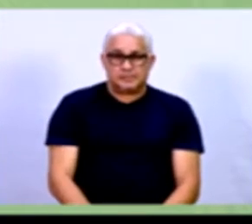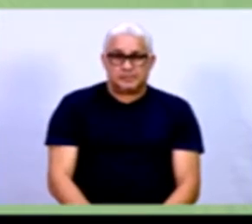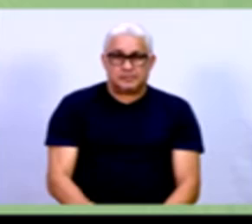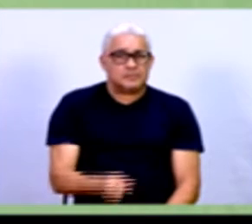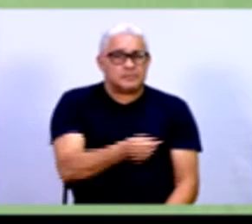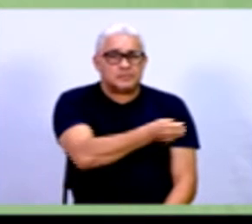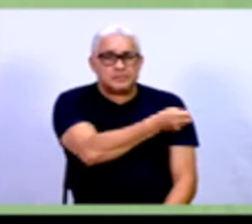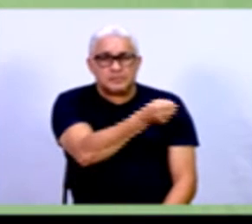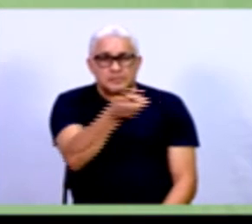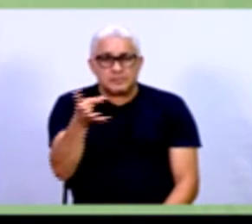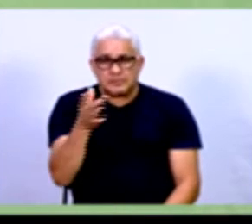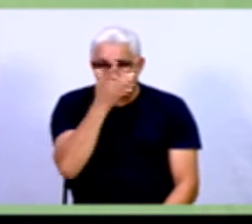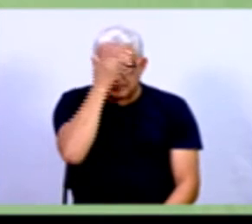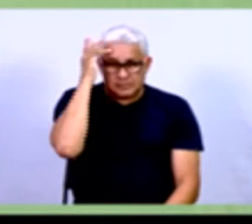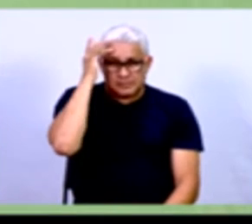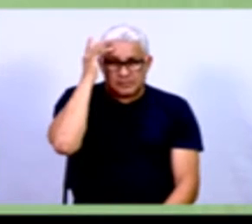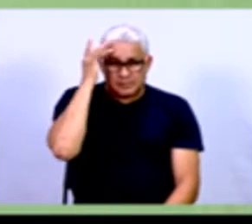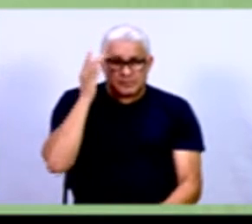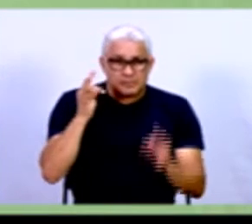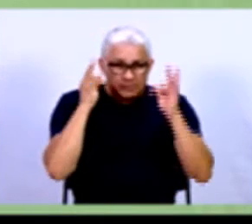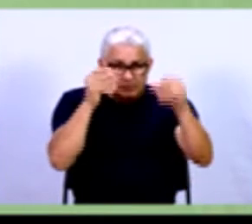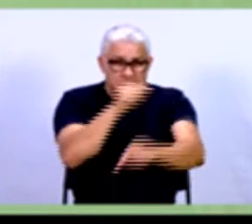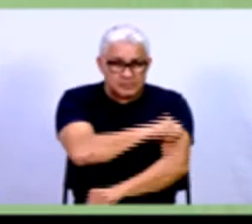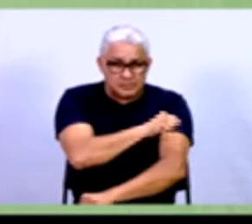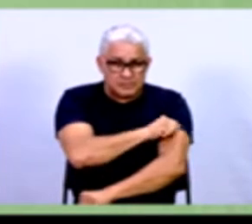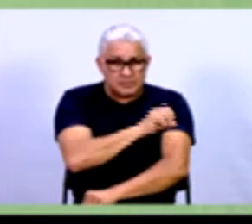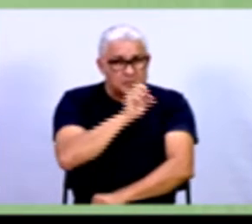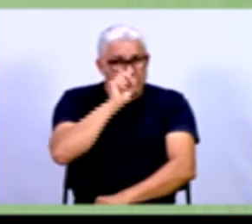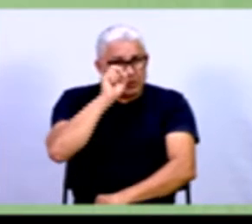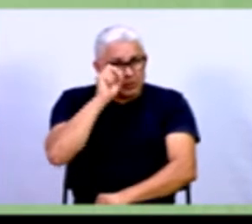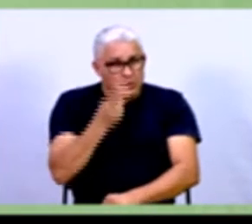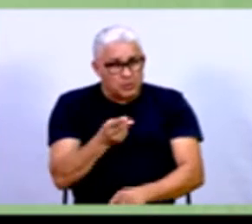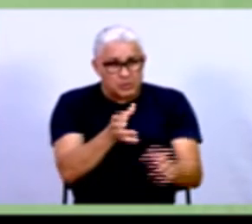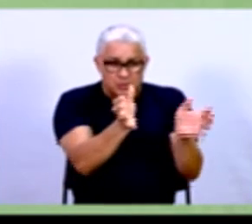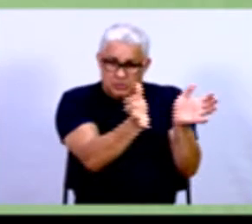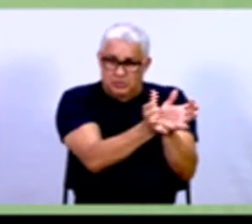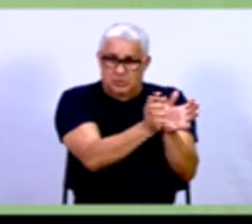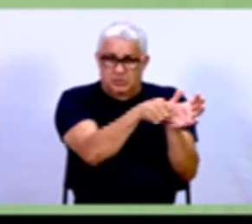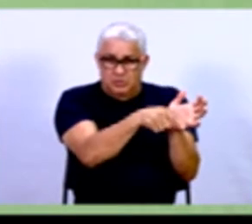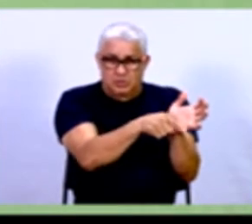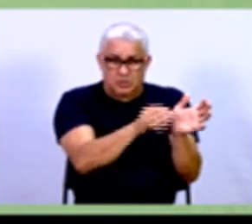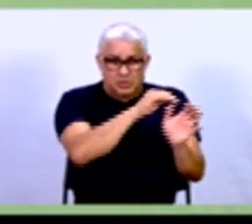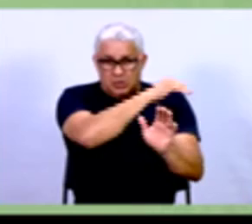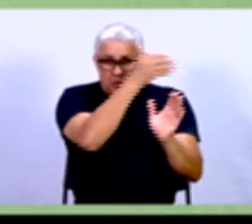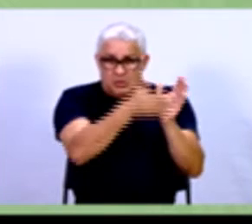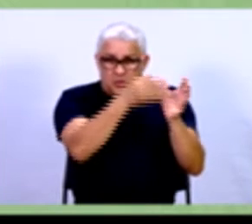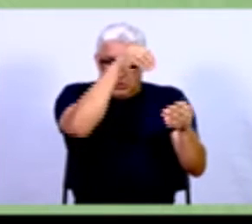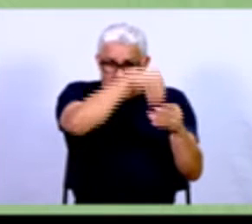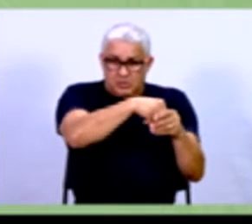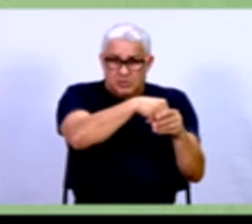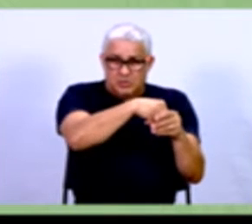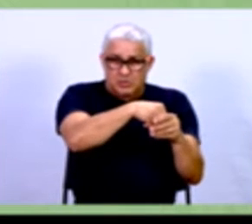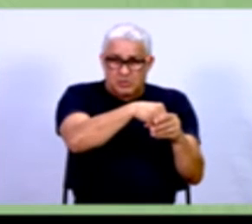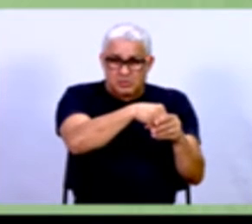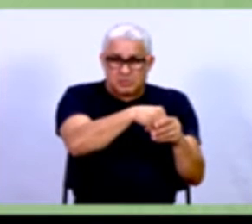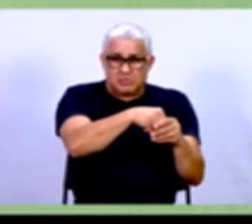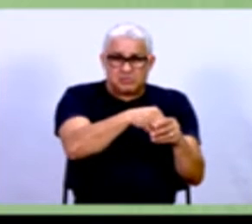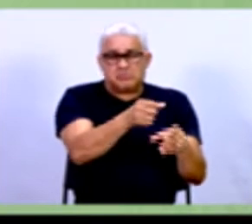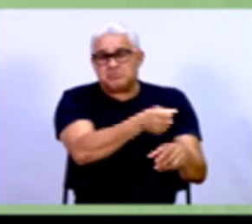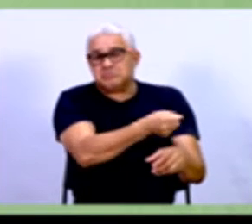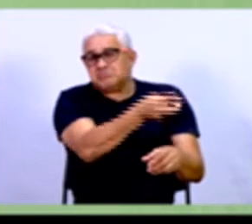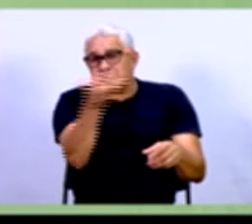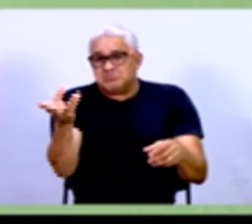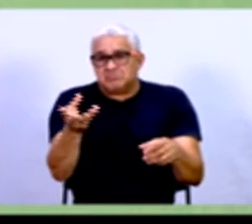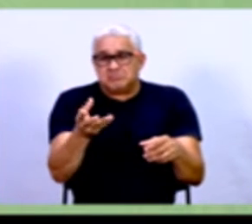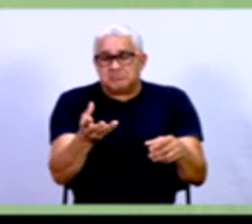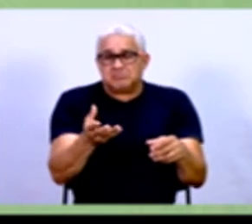pessoas. Você ouvirá todos os alunos ou somente parte deles? Se somente parte deles, quantos serão e qual será o critério de escolha,